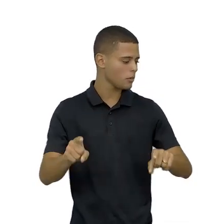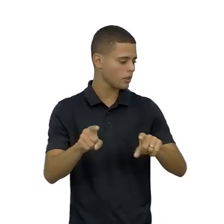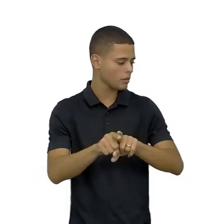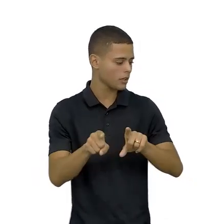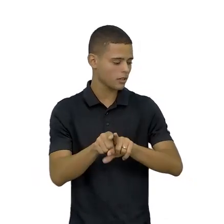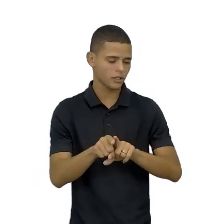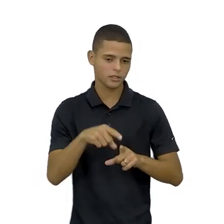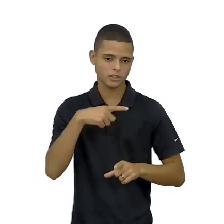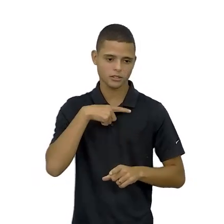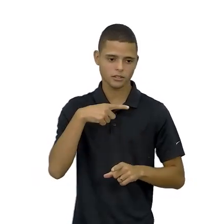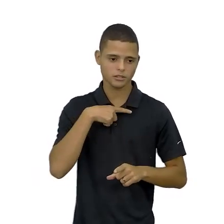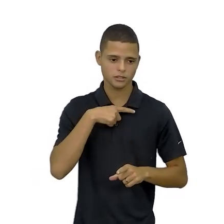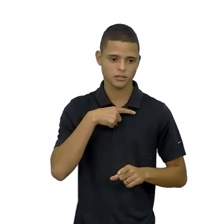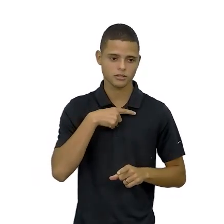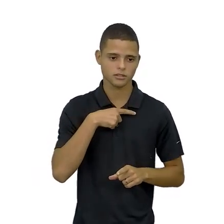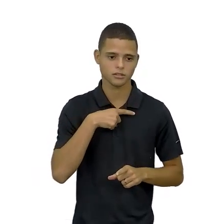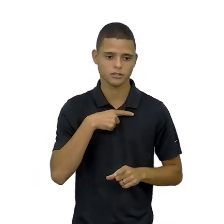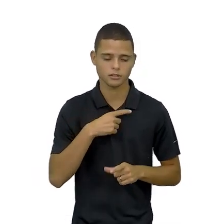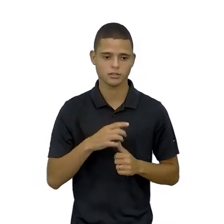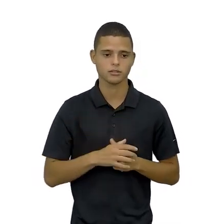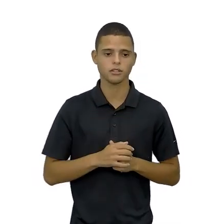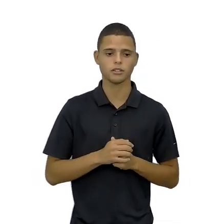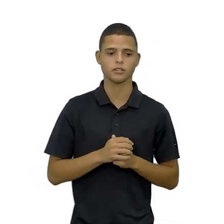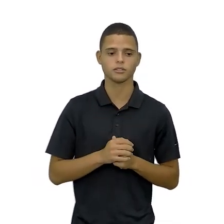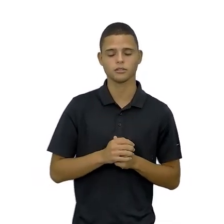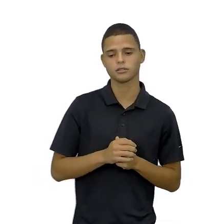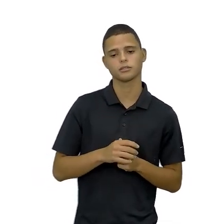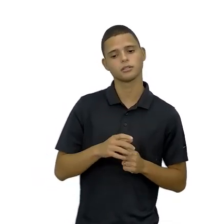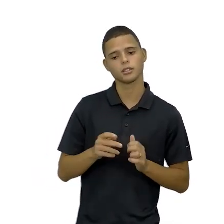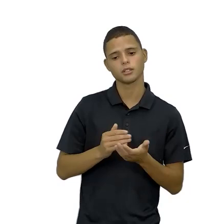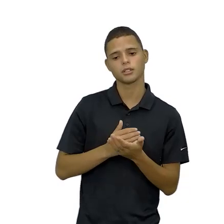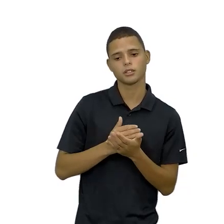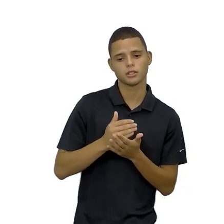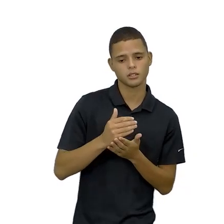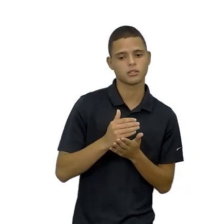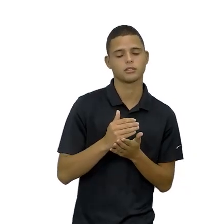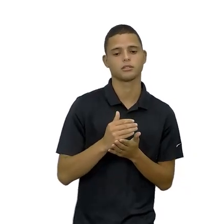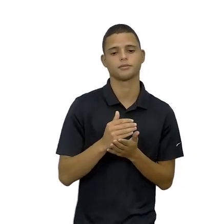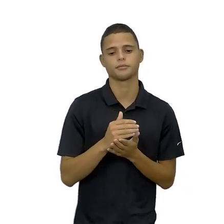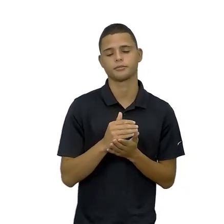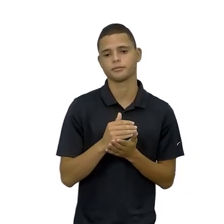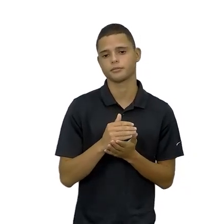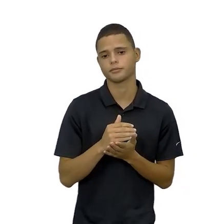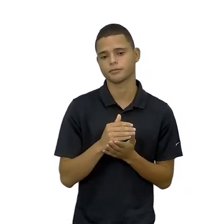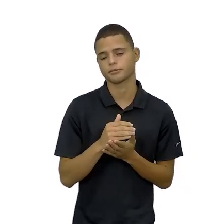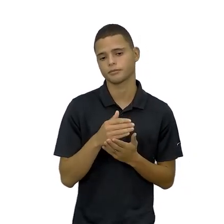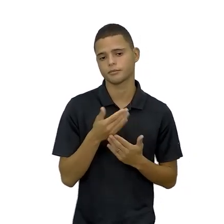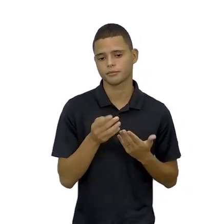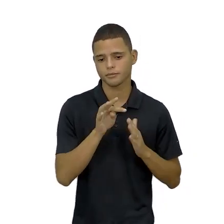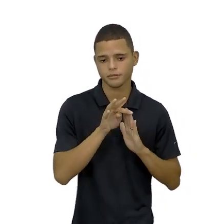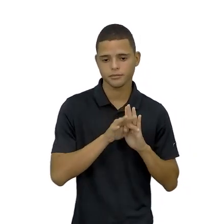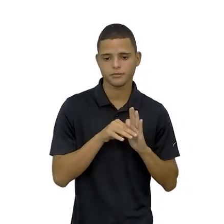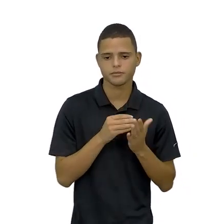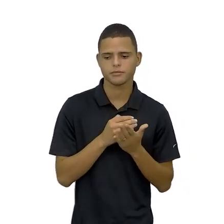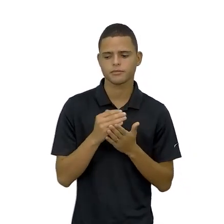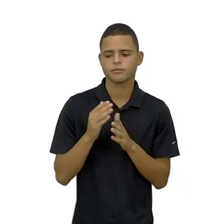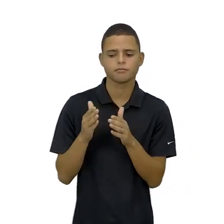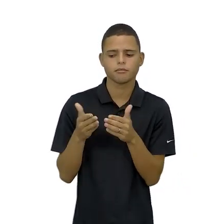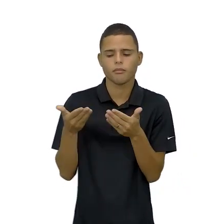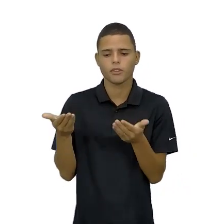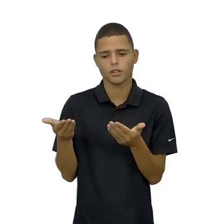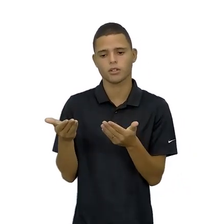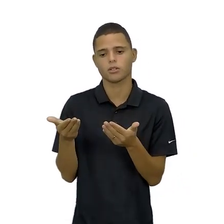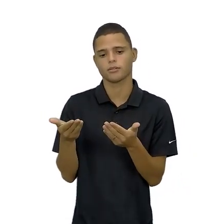narrativa, qual é a situação inicial da narrativa. Então, Esse texto começa quando